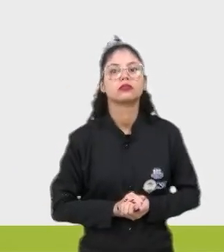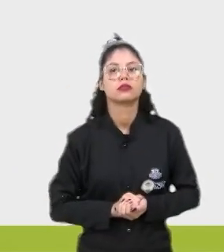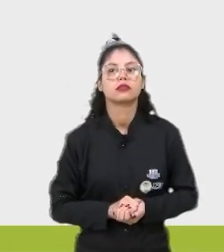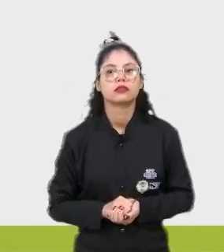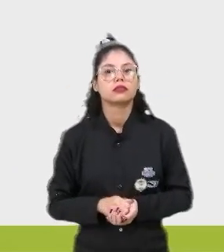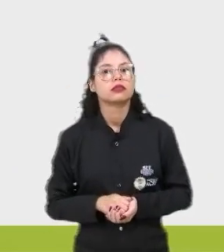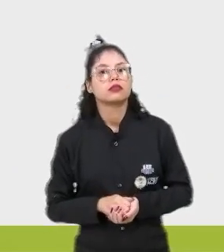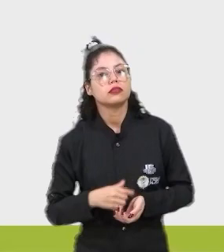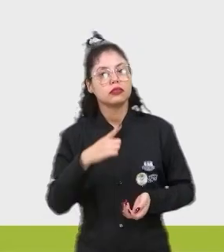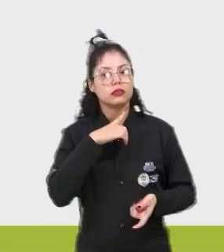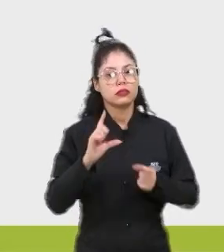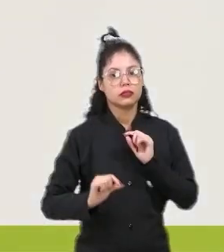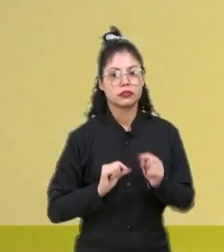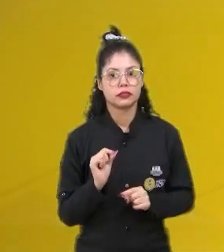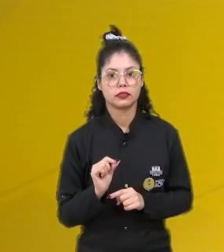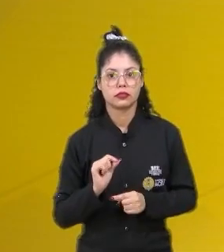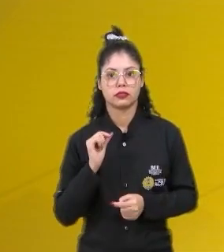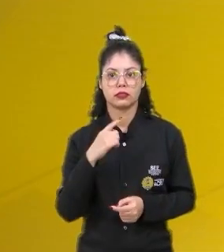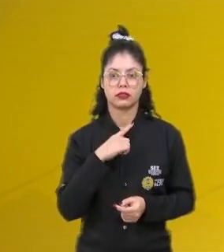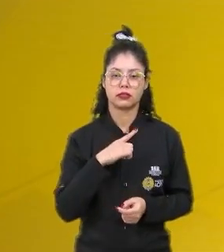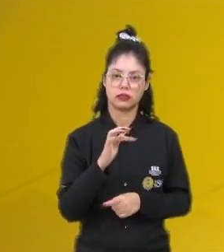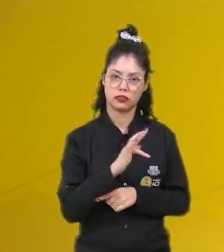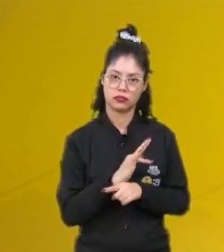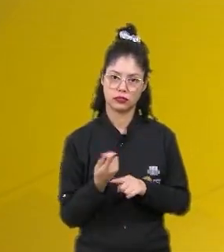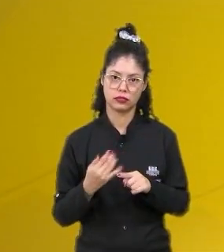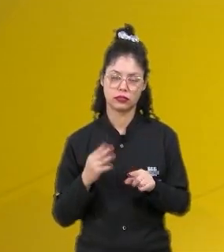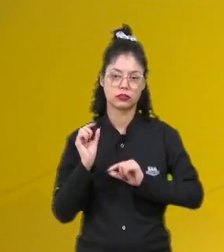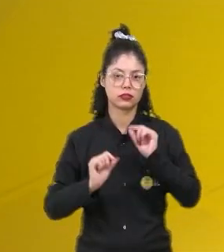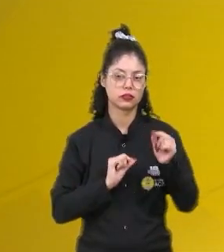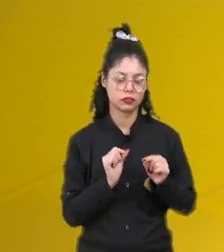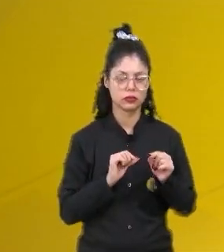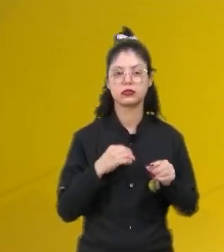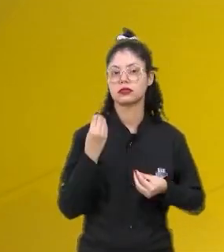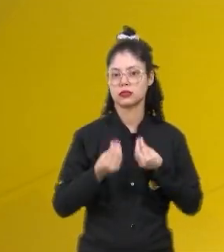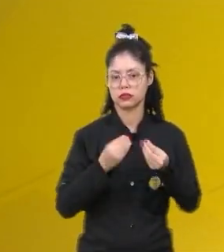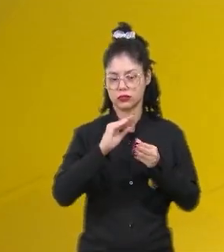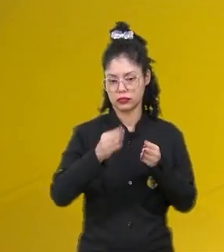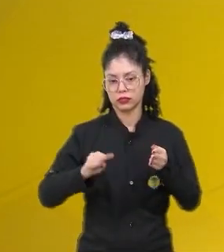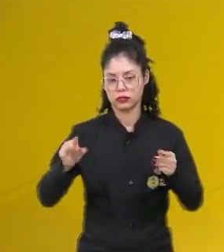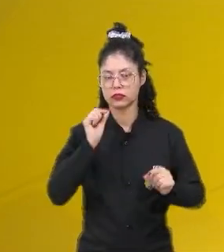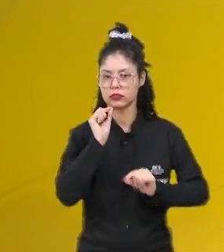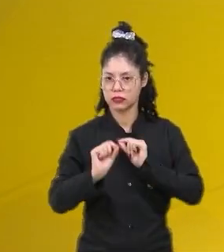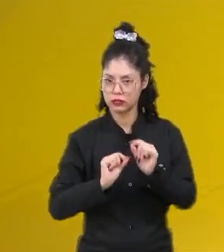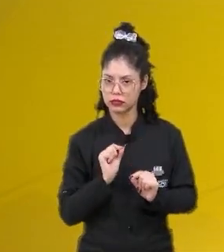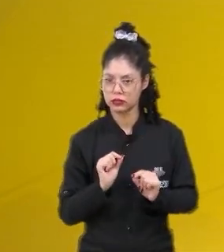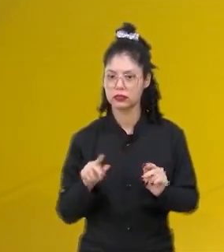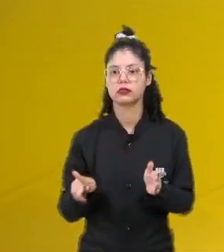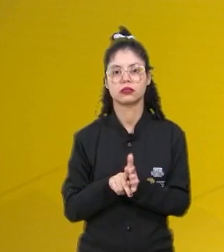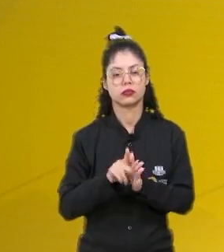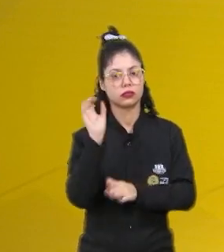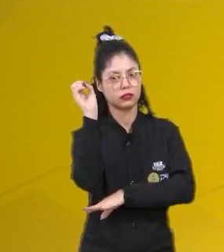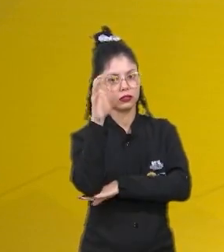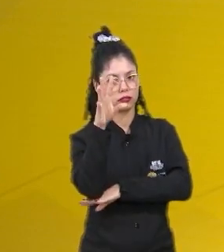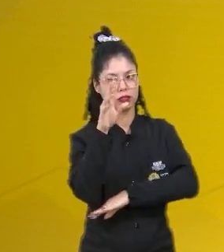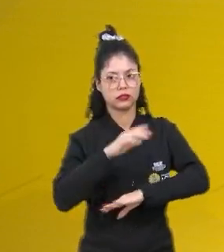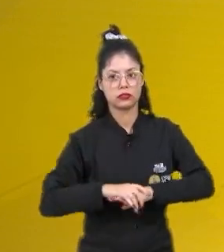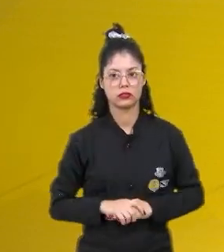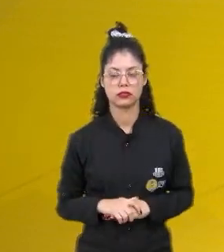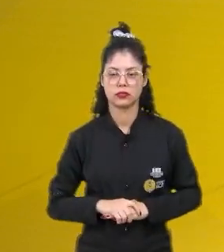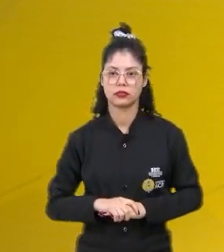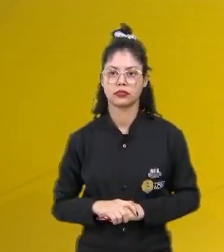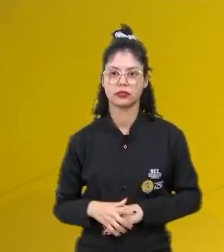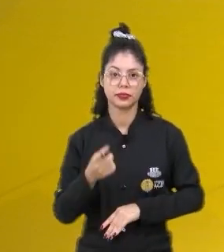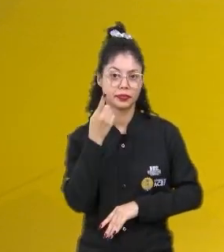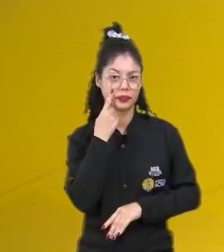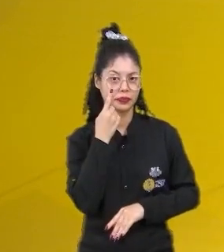questão da reflexão, refração e difração ocorre tanto nas ondas como também nas luzes, tá bom? Então vamos